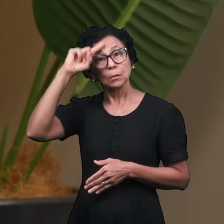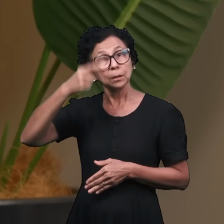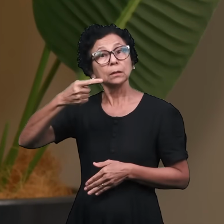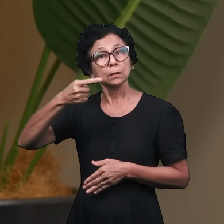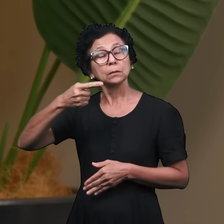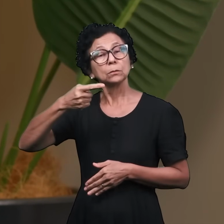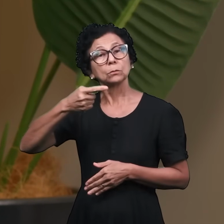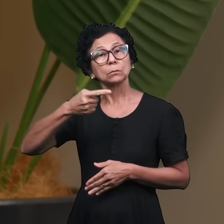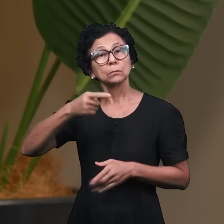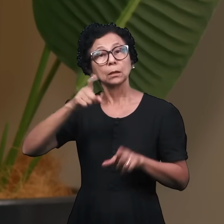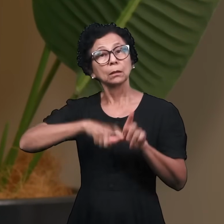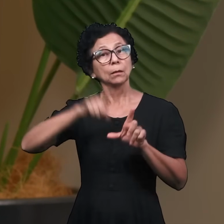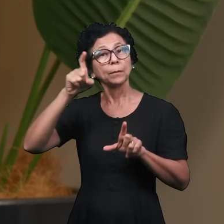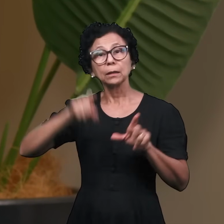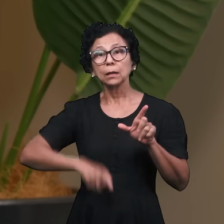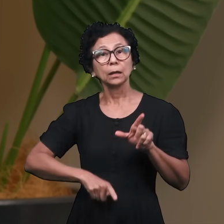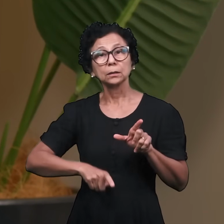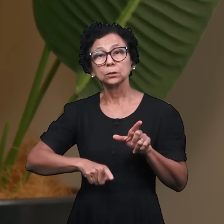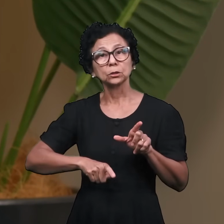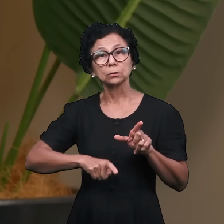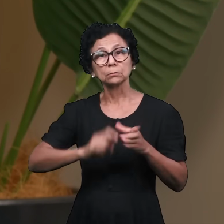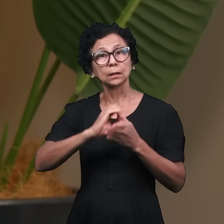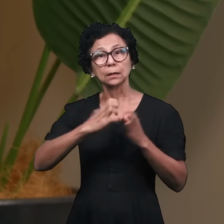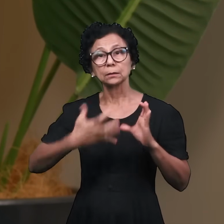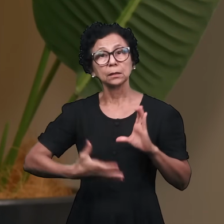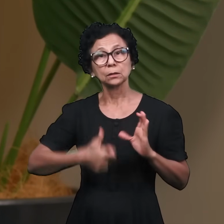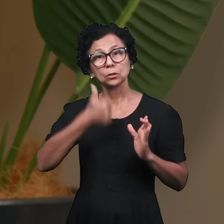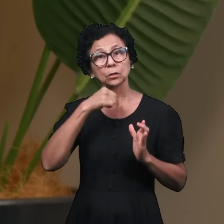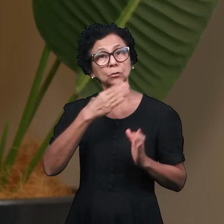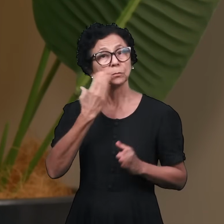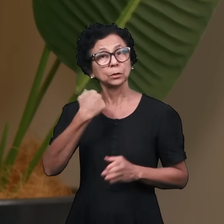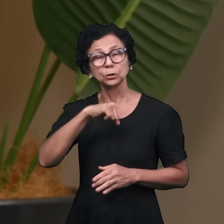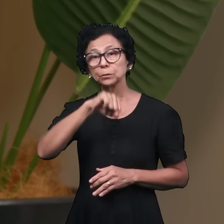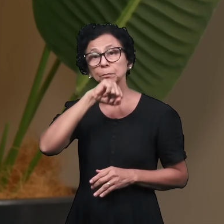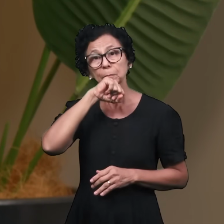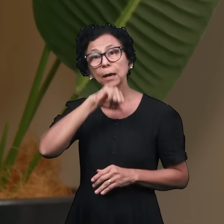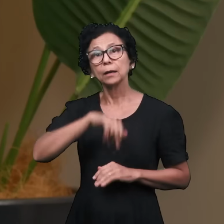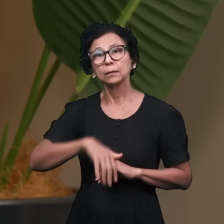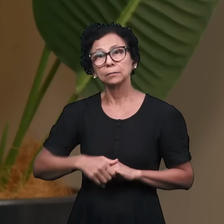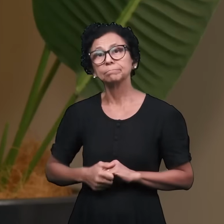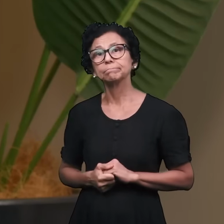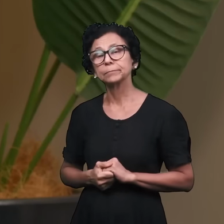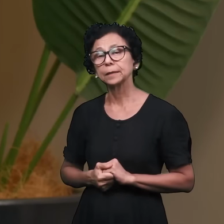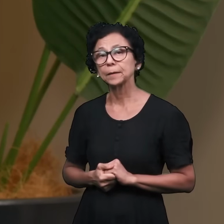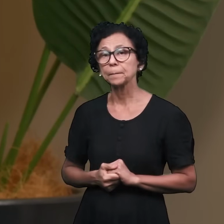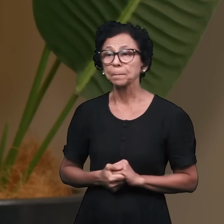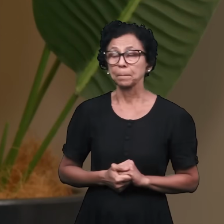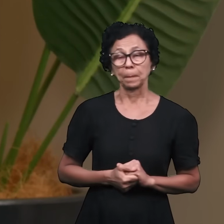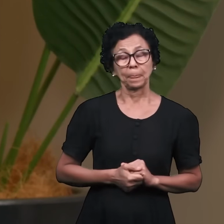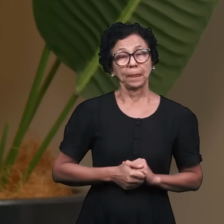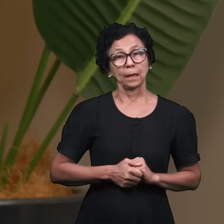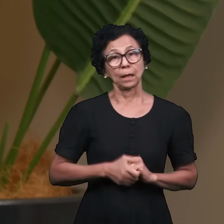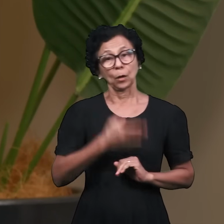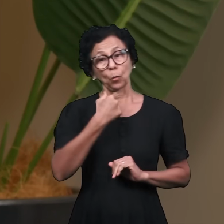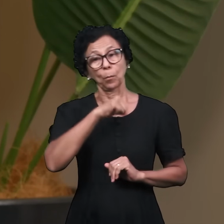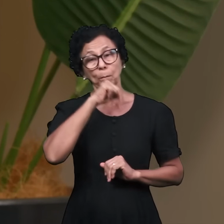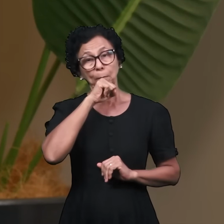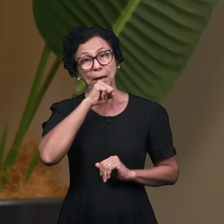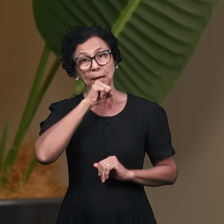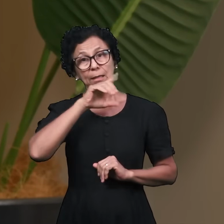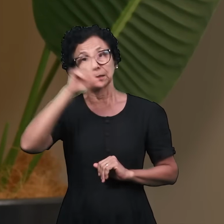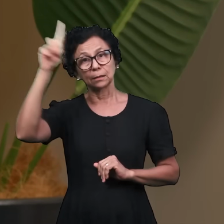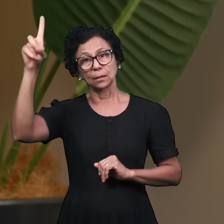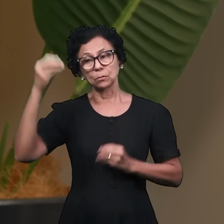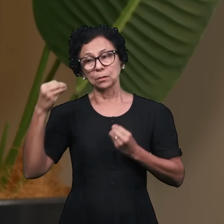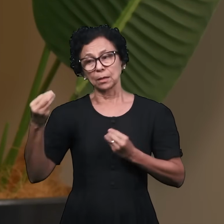entendo que Deus dá ao pai as condições, o governo, né,